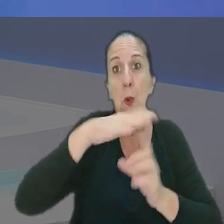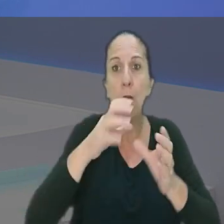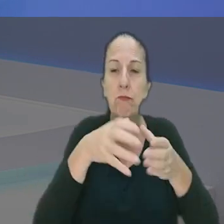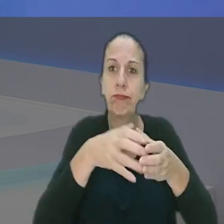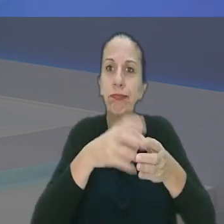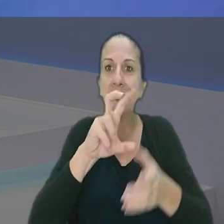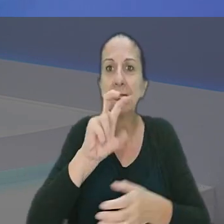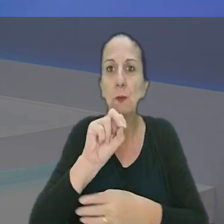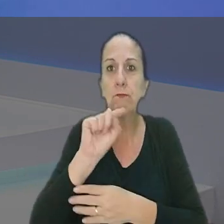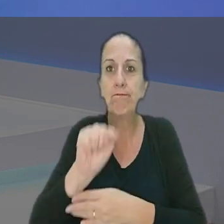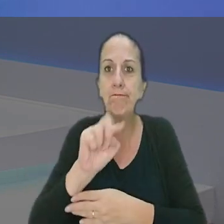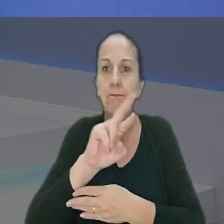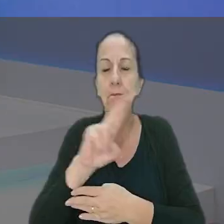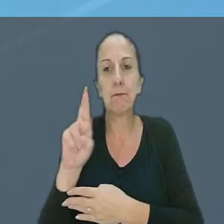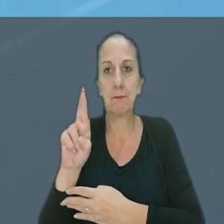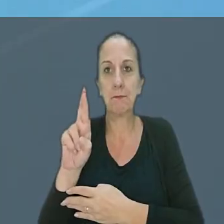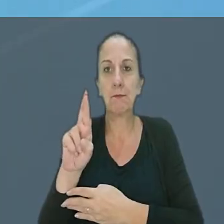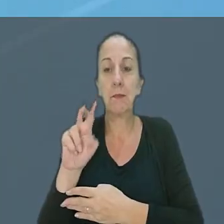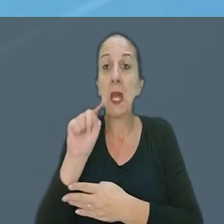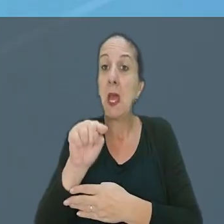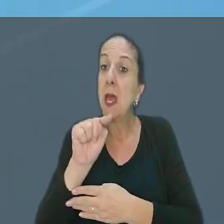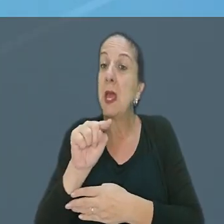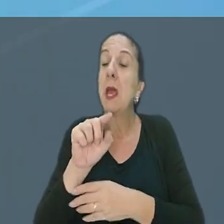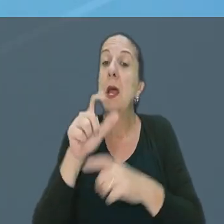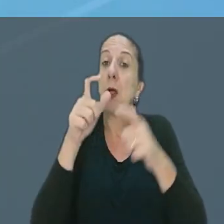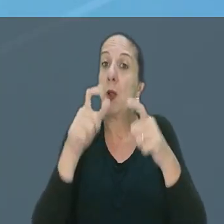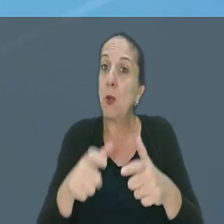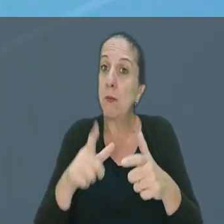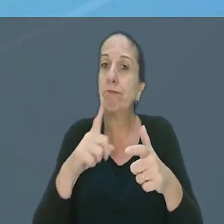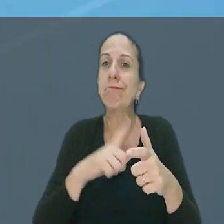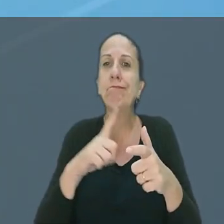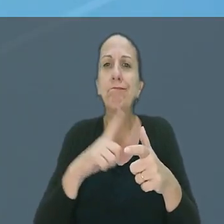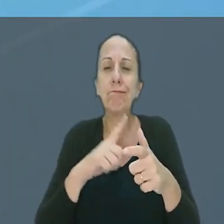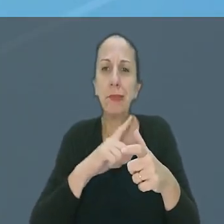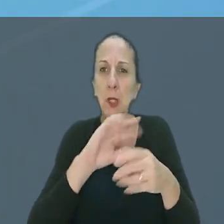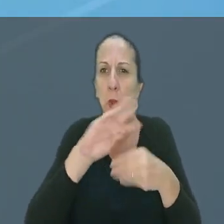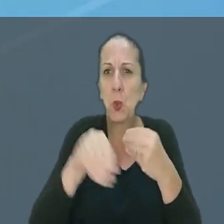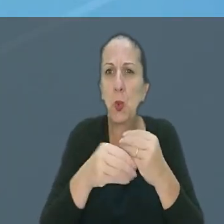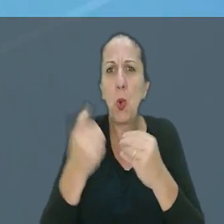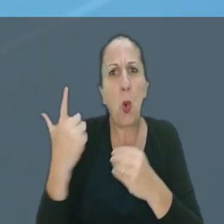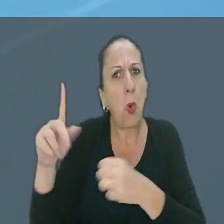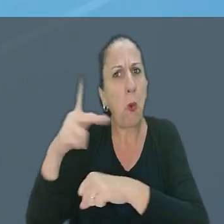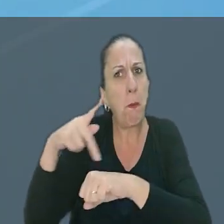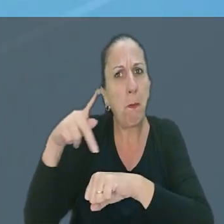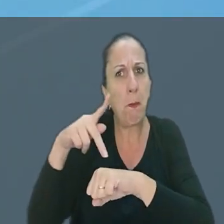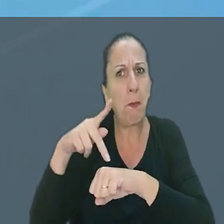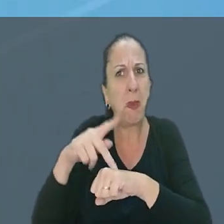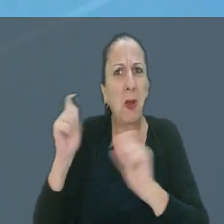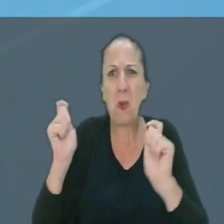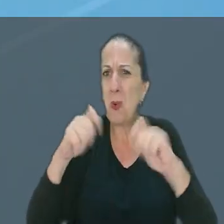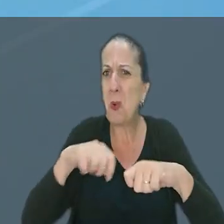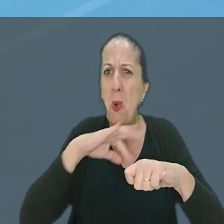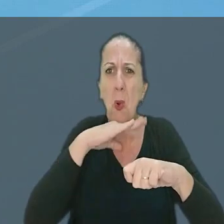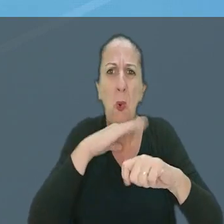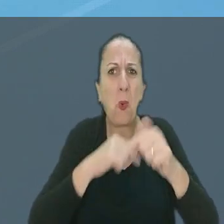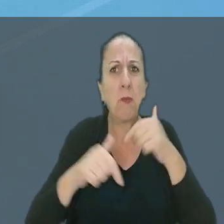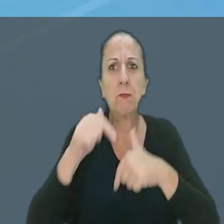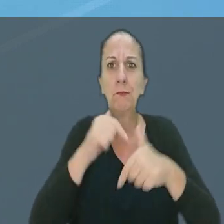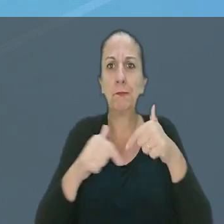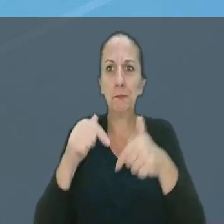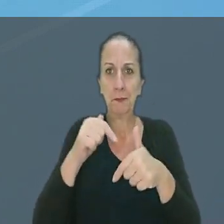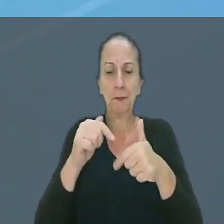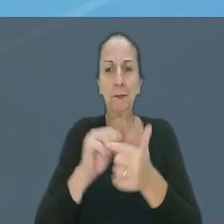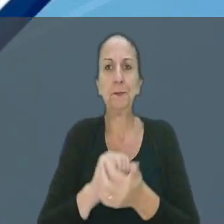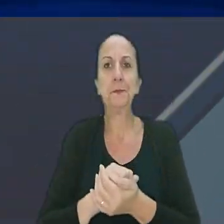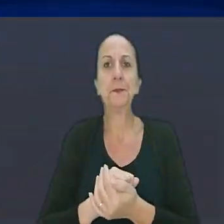coletivo no valor de R$50 mil. O estabelecimento mantinha pessoas, incluindo estrangeiros, em condições degradantes de